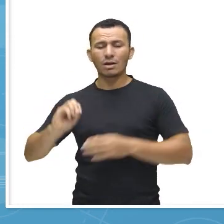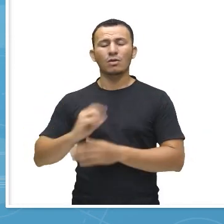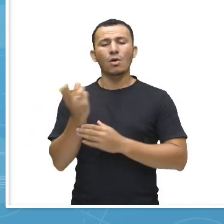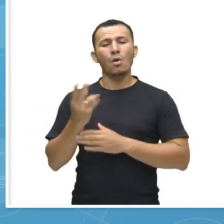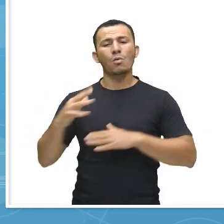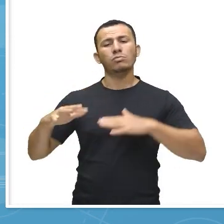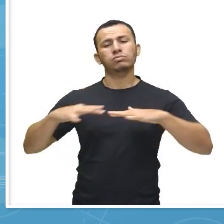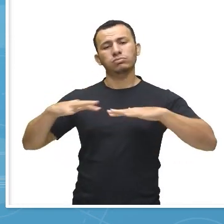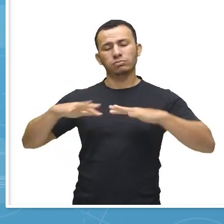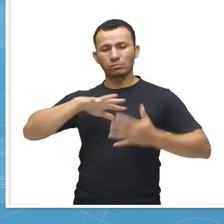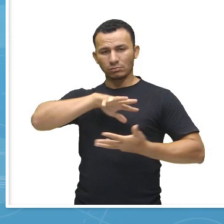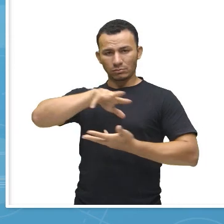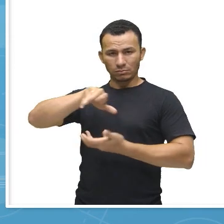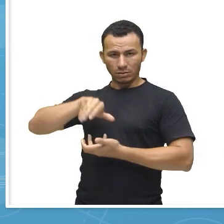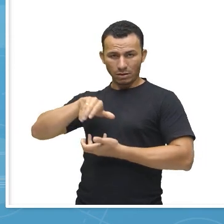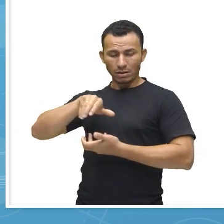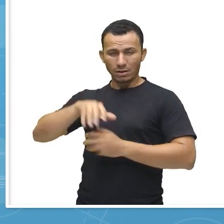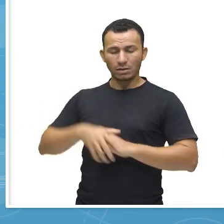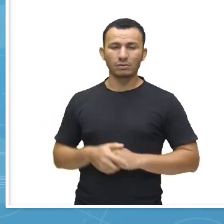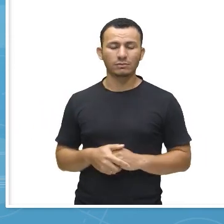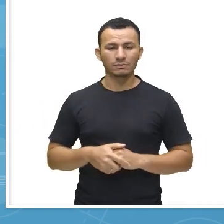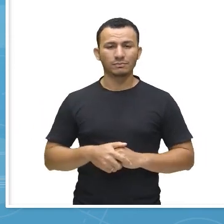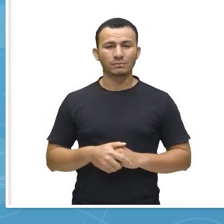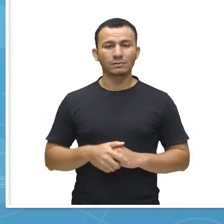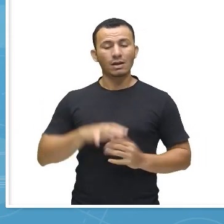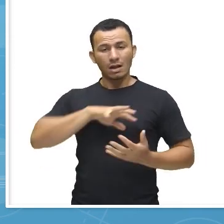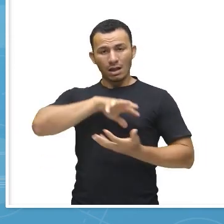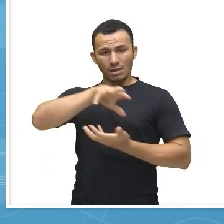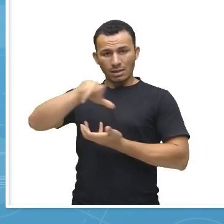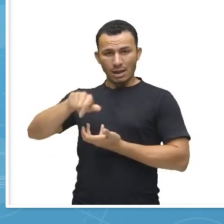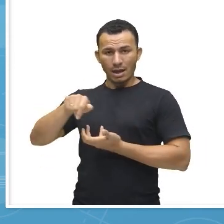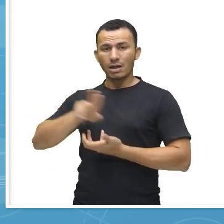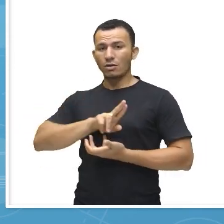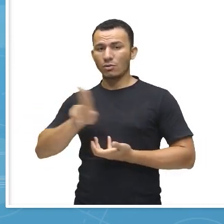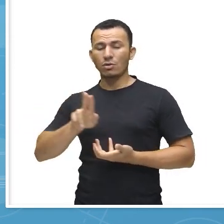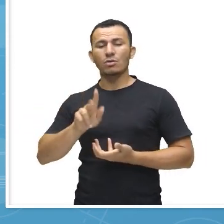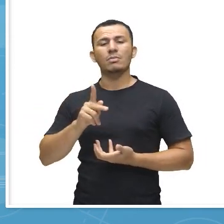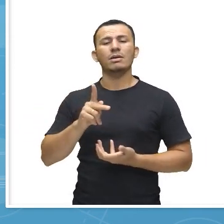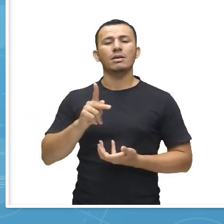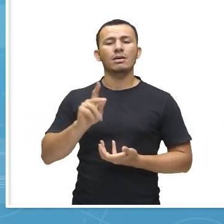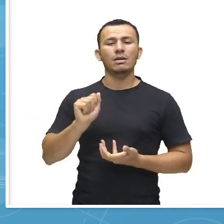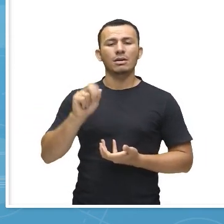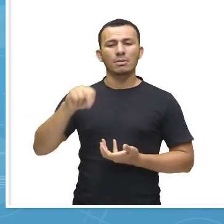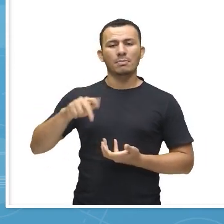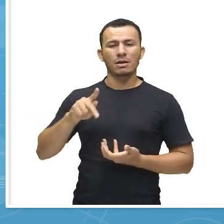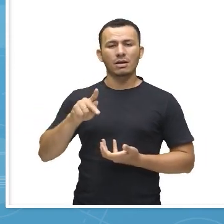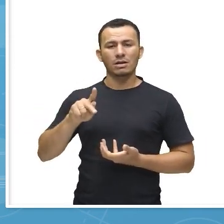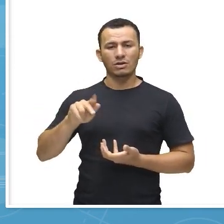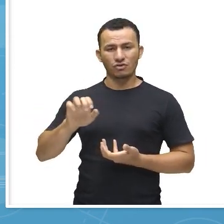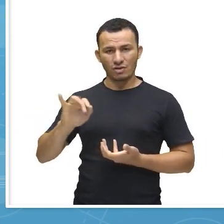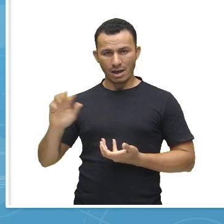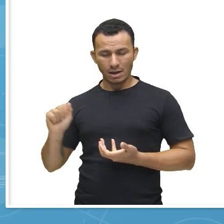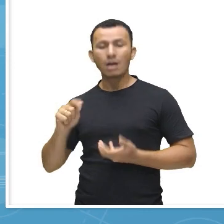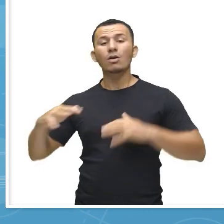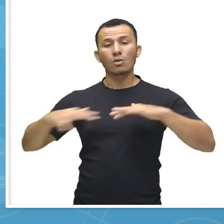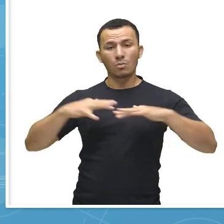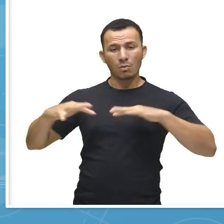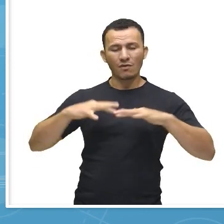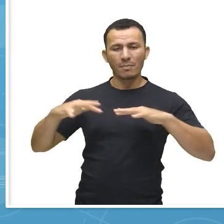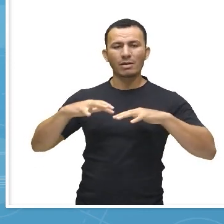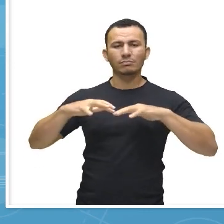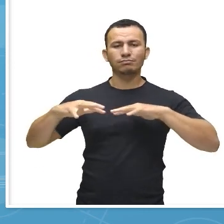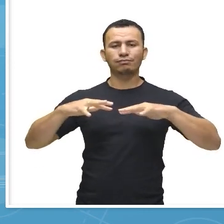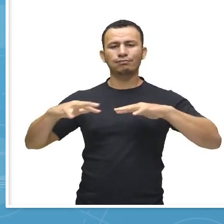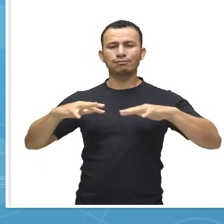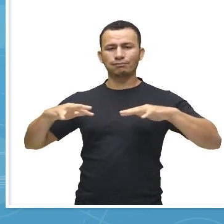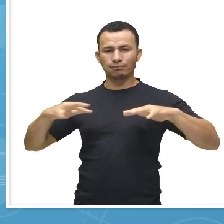do nosso planeta, a partir da massa da Terra, denominada Pangeia. E aí, devido aos movimentos, né, da Terra,